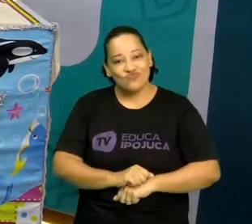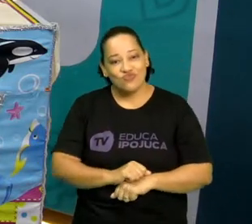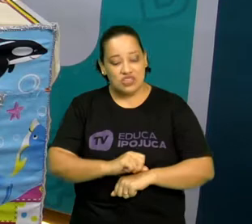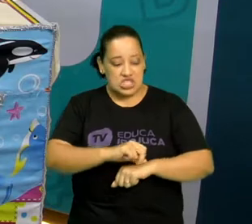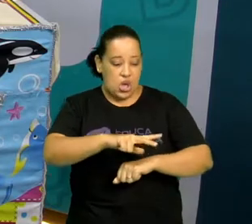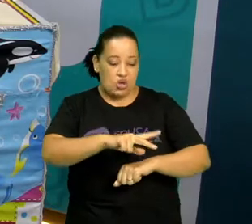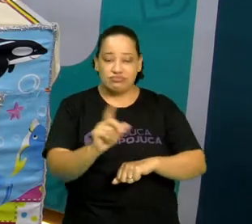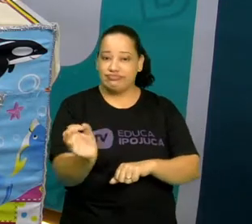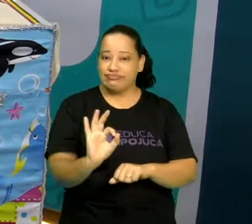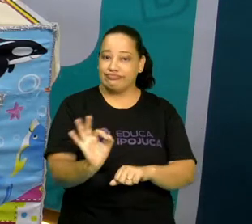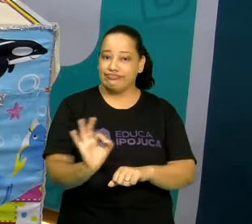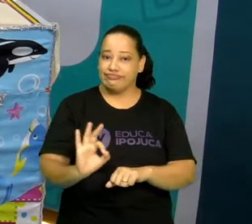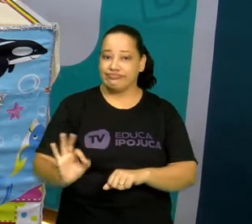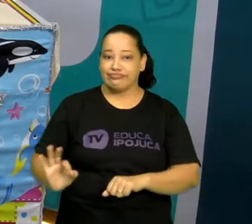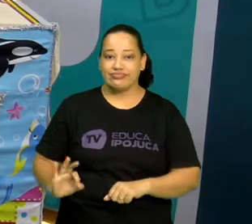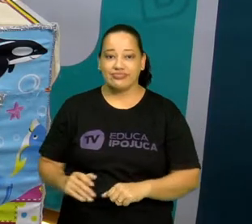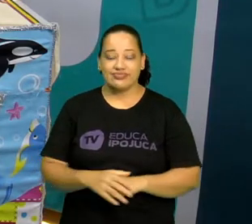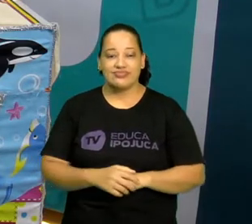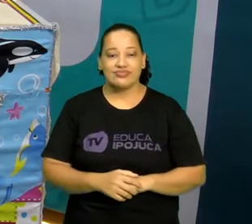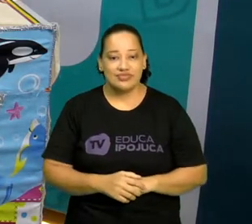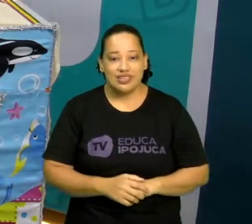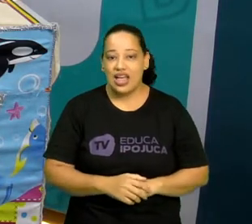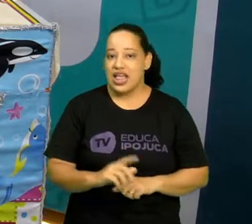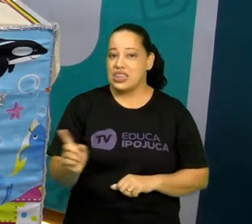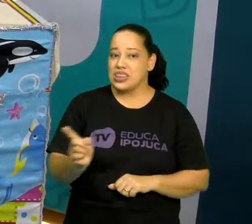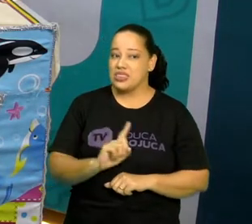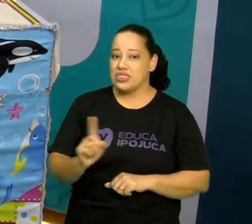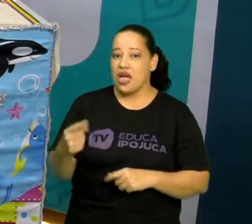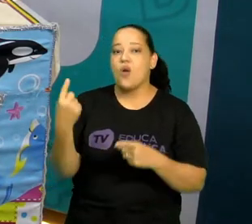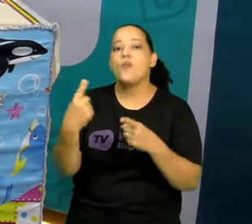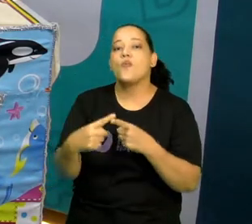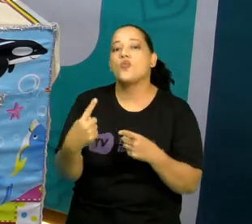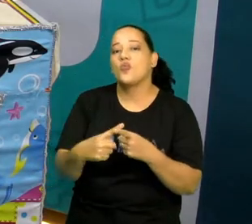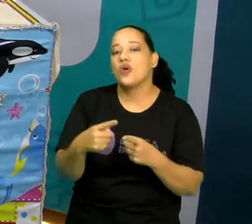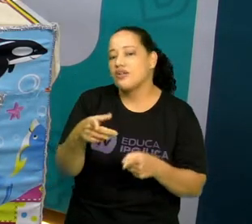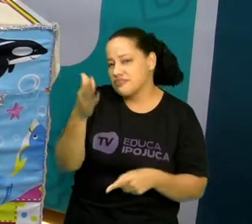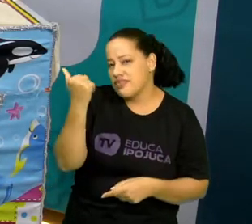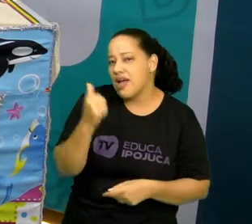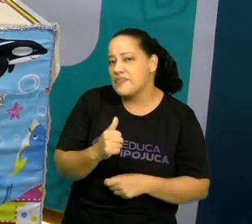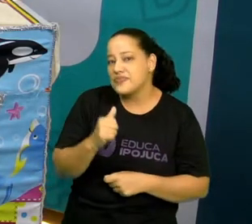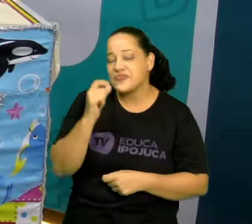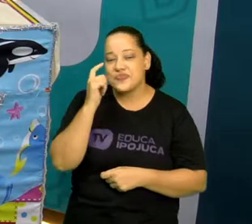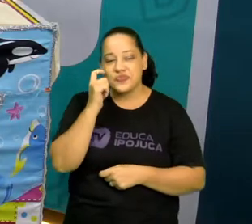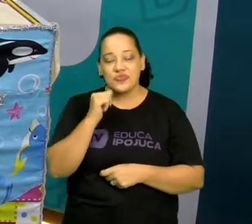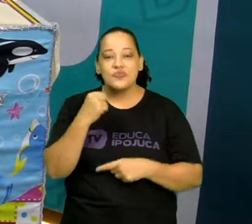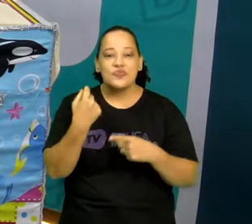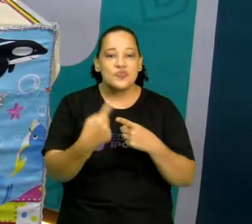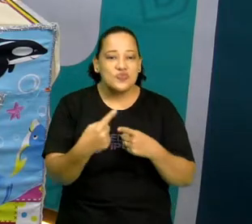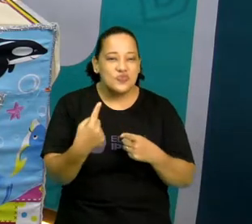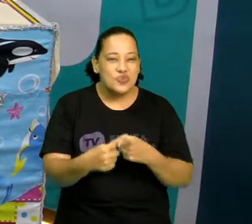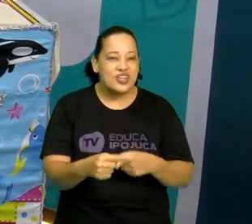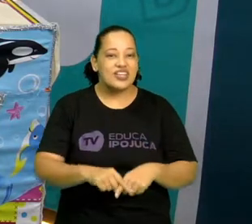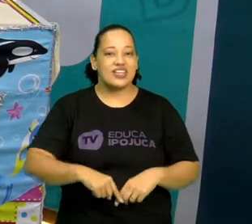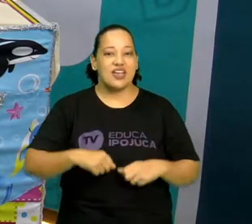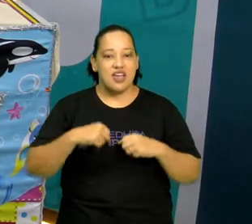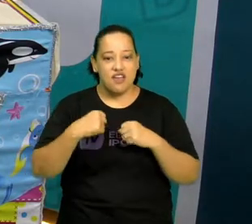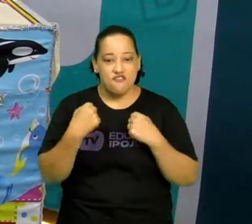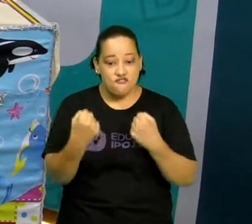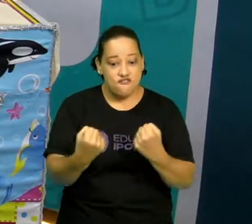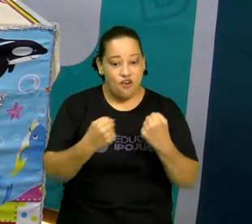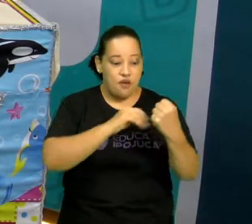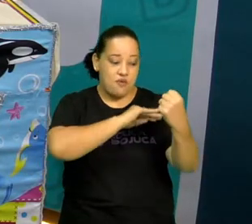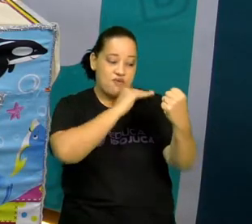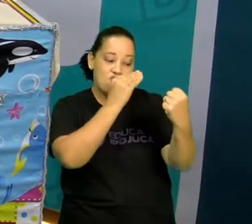do céu. Não vai, criançada. Sabe por quê? O quê? Ele diz que mais forte que o boi é